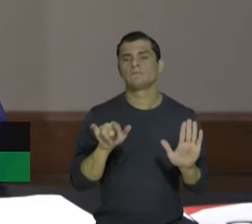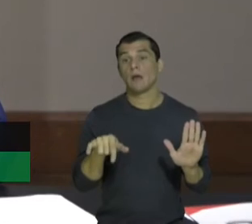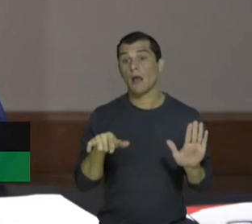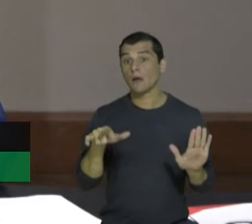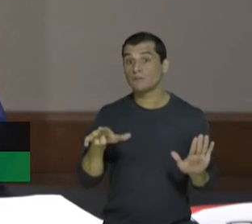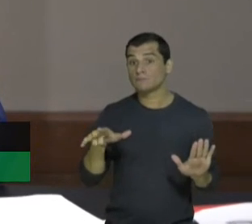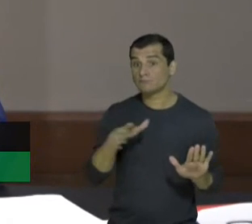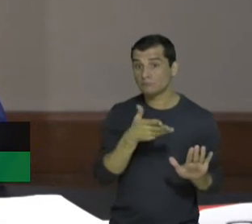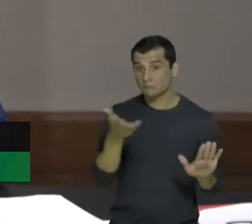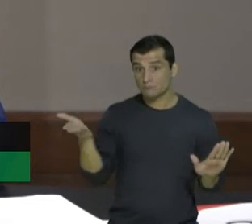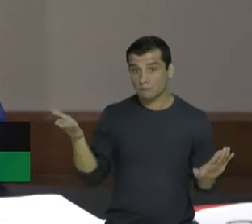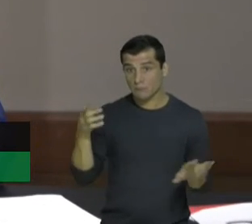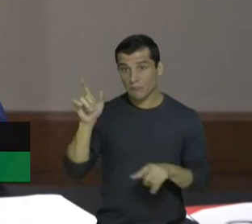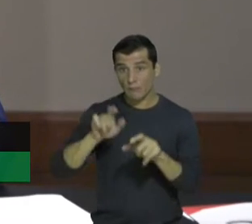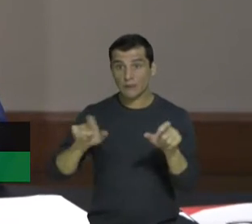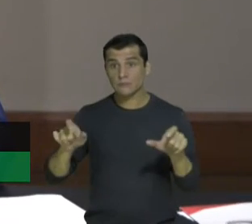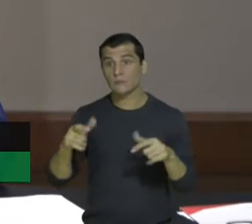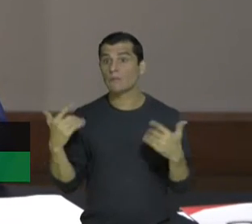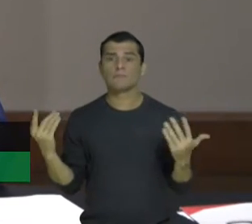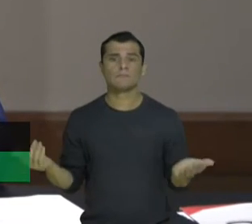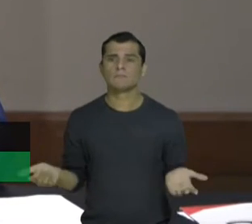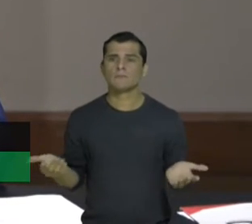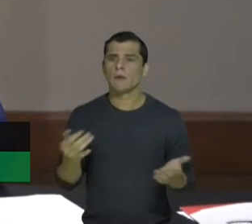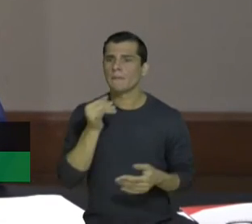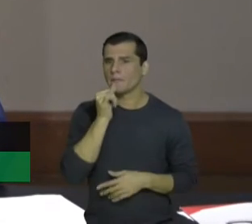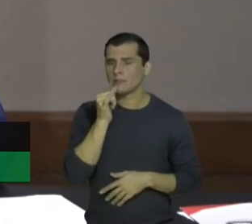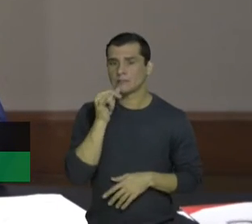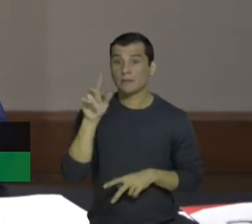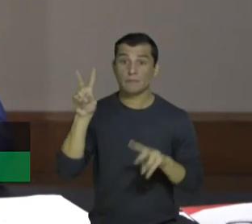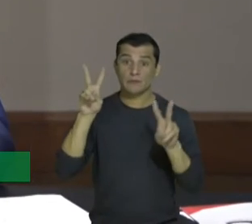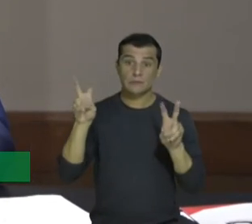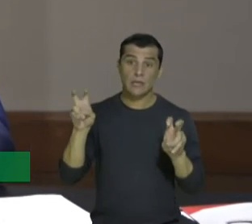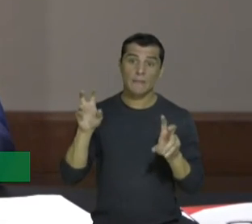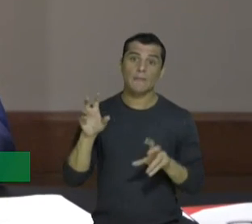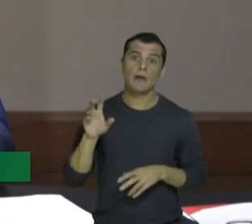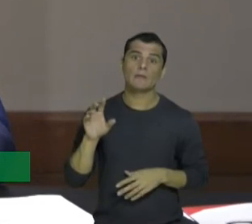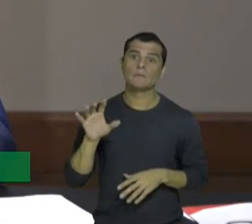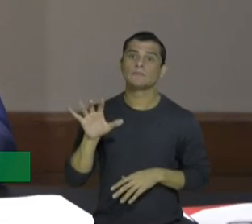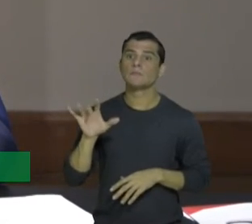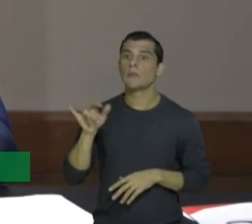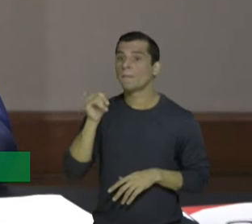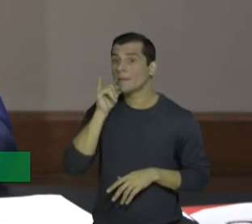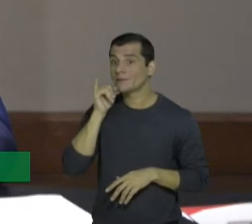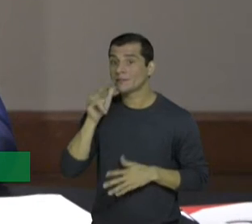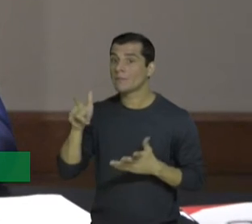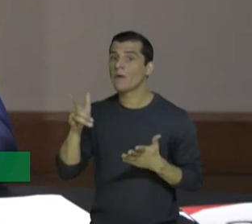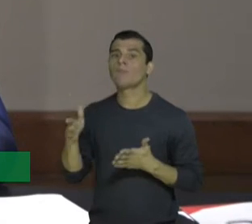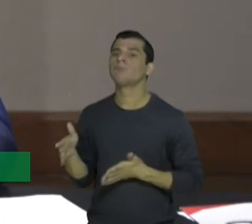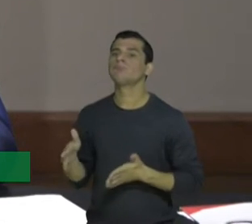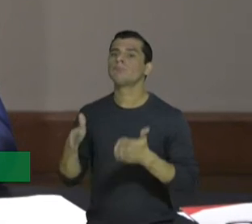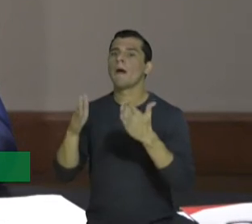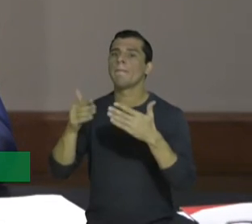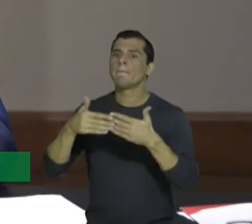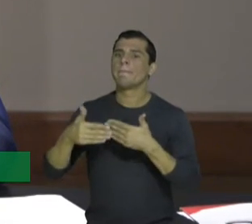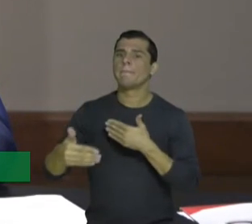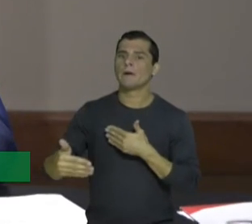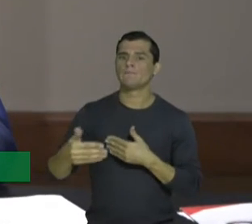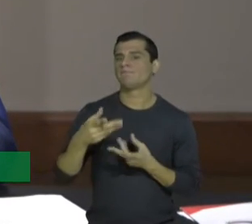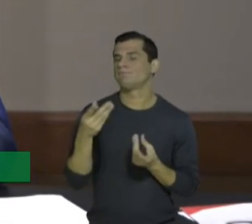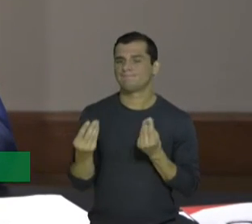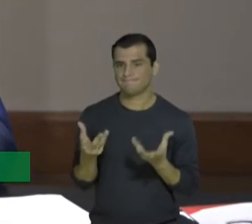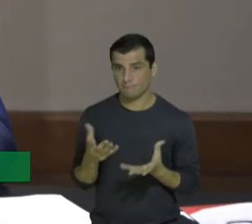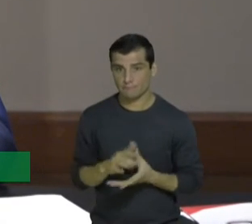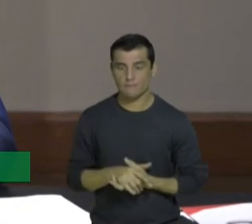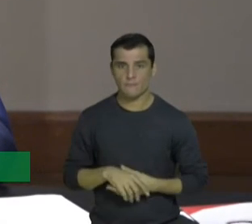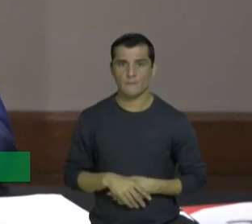todos vocês qual é qual é o o o o o takeaway que eu que que eu coloco em relação a tudo isso que está sendo dito aqui